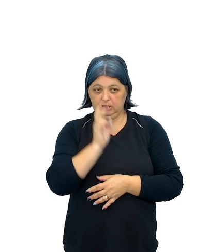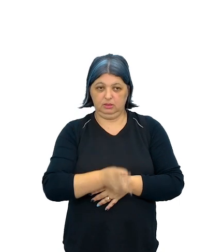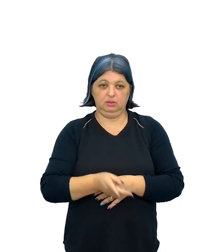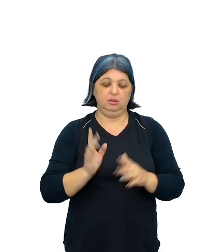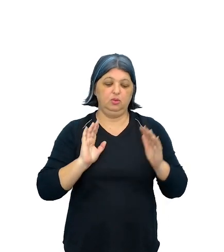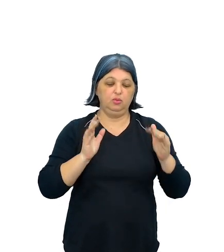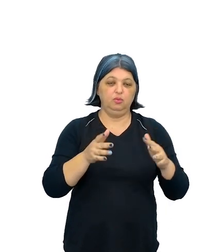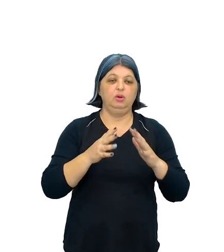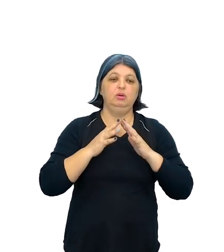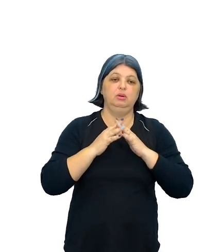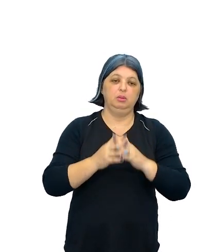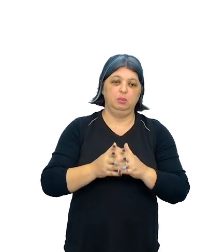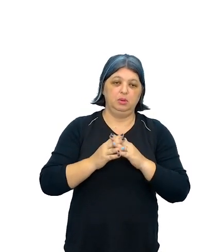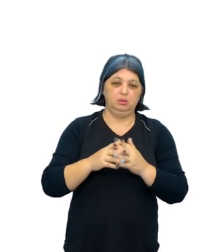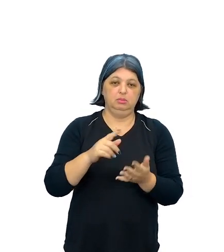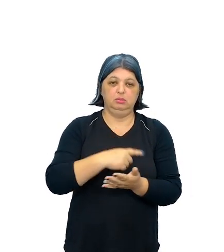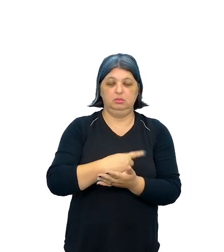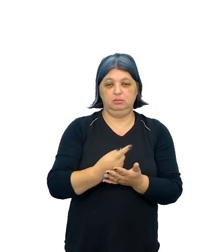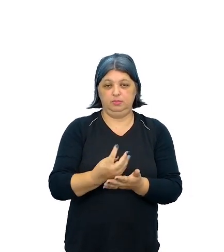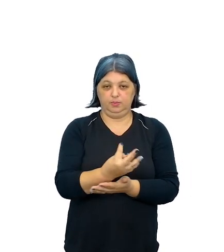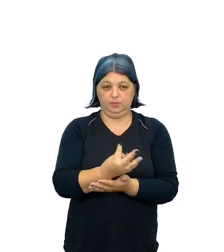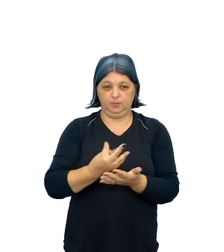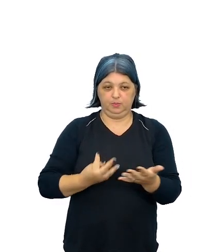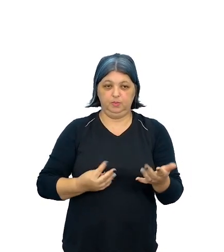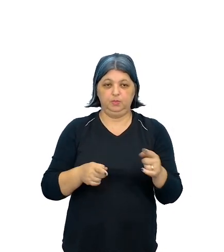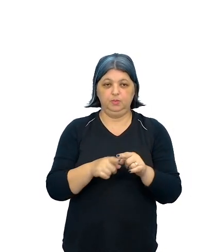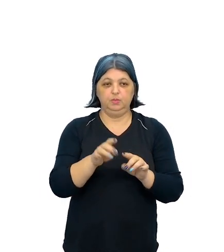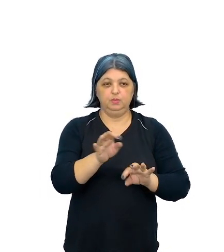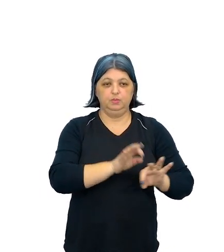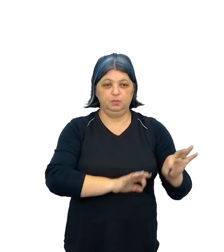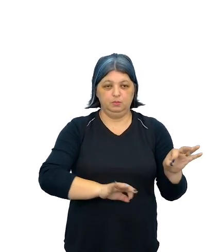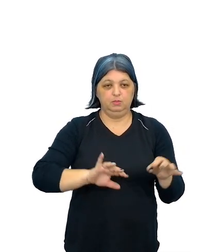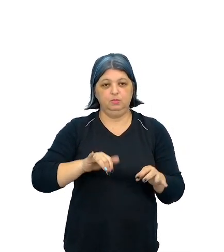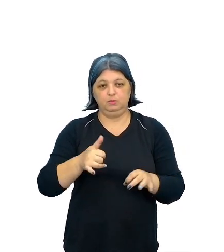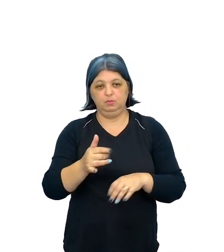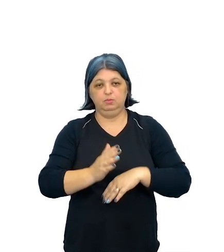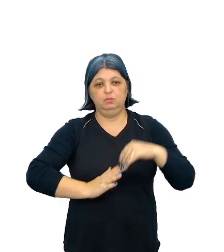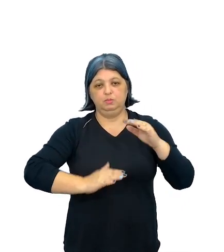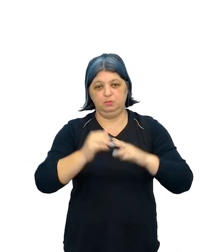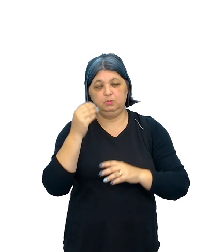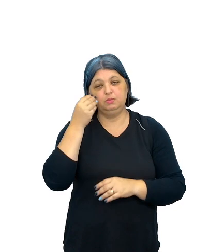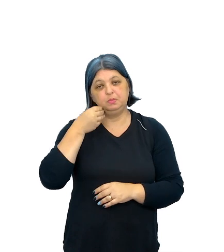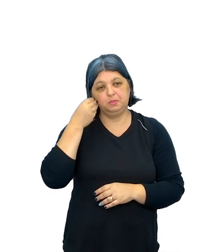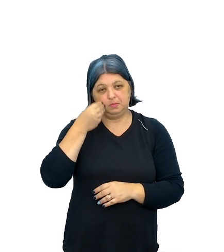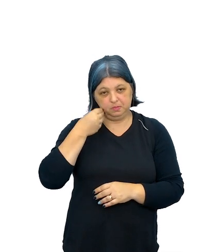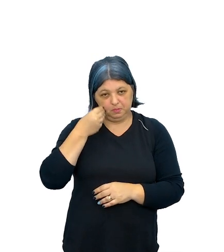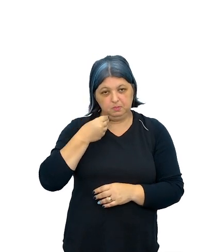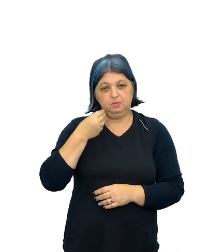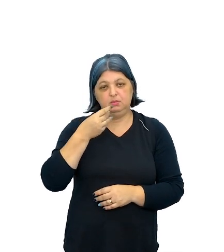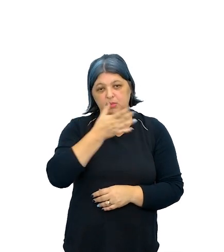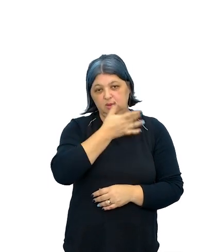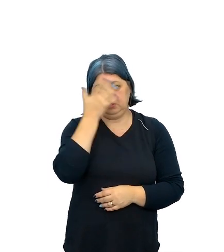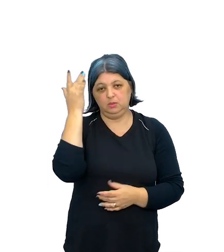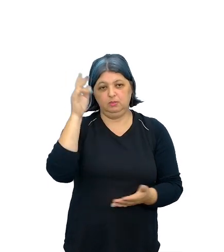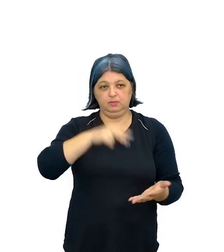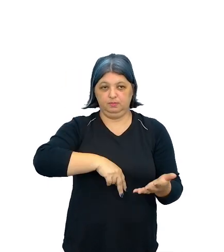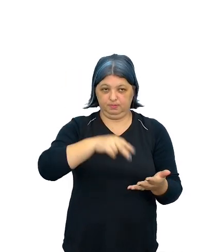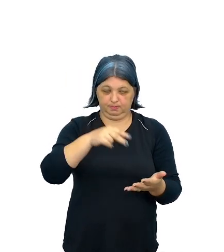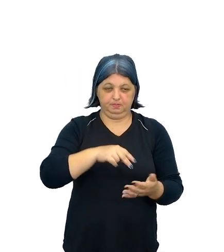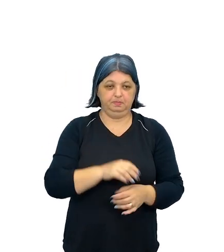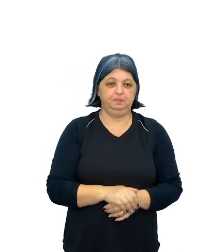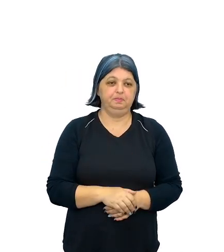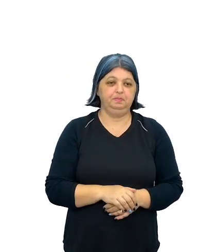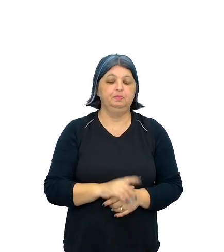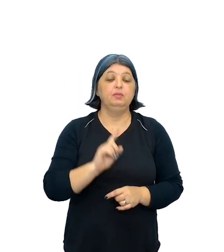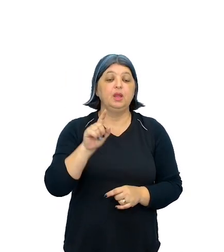na complexidade dos gêneros textuais, para oportunizar práticas de experiências leitoras.